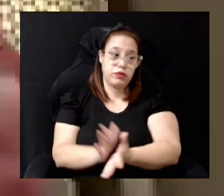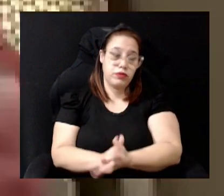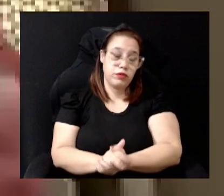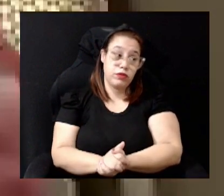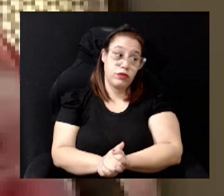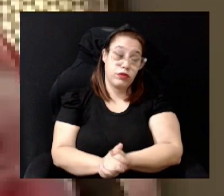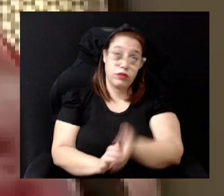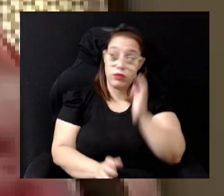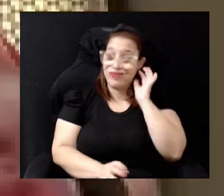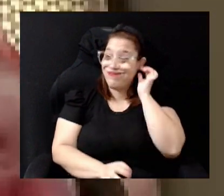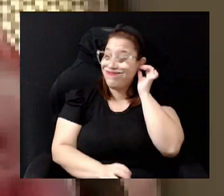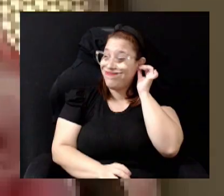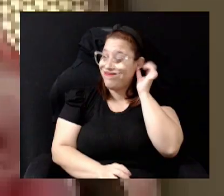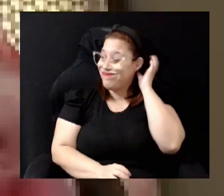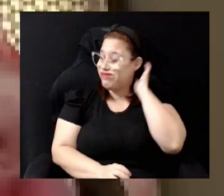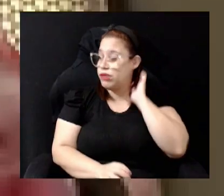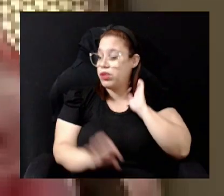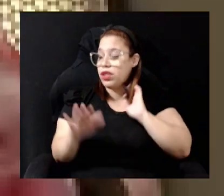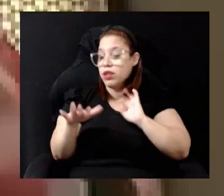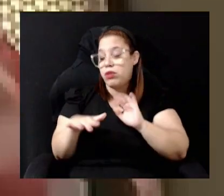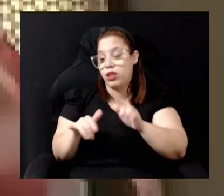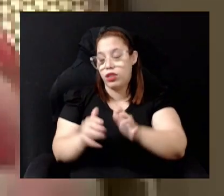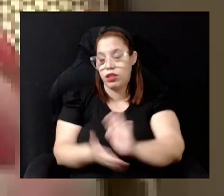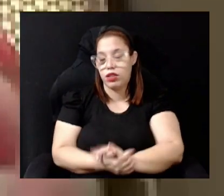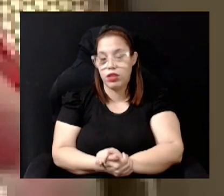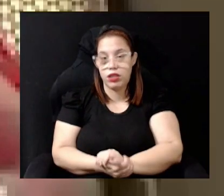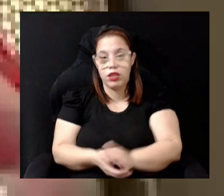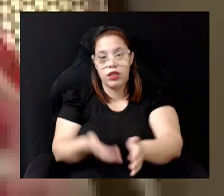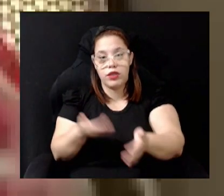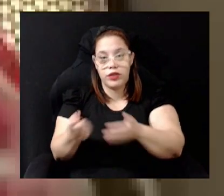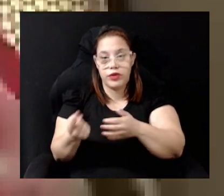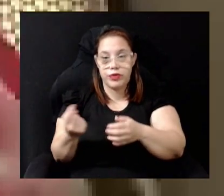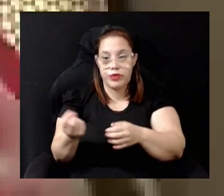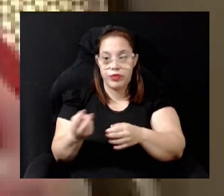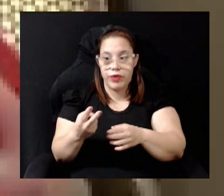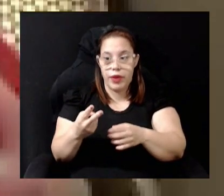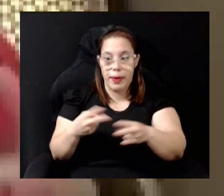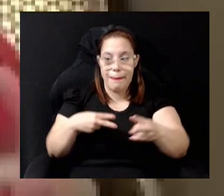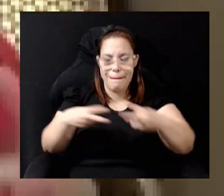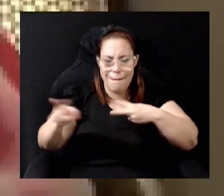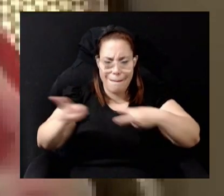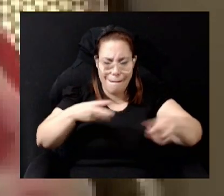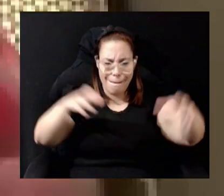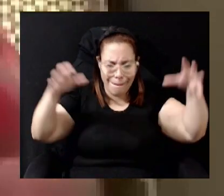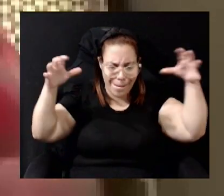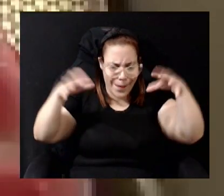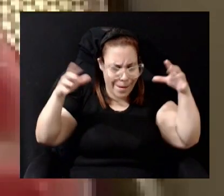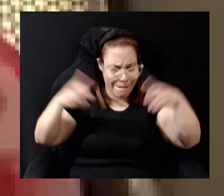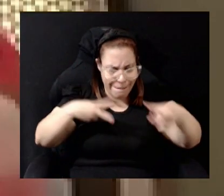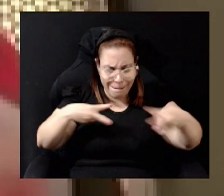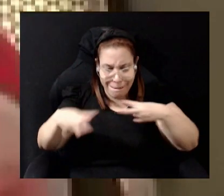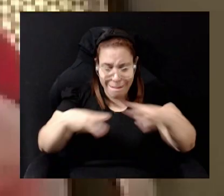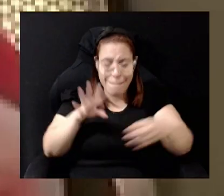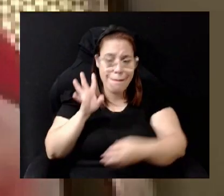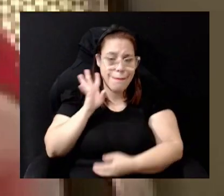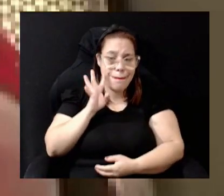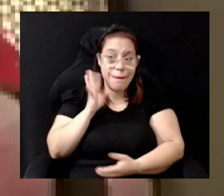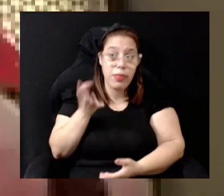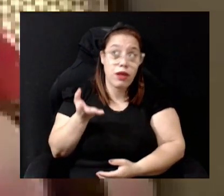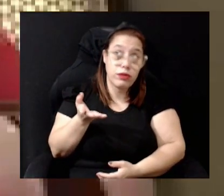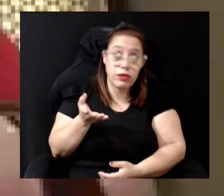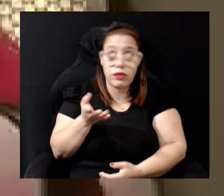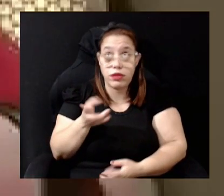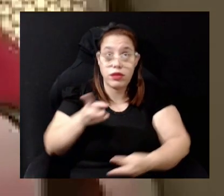áreas mais baixas, né? E assim vão formando as nuvens, a tempestade, e o mais interessante, né? Os ventos